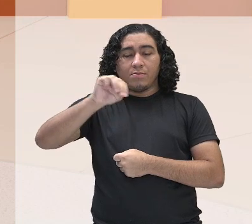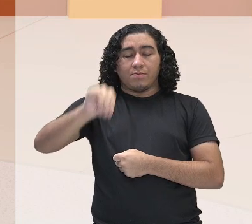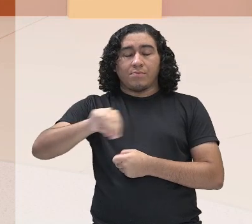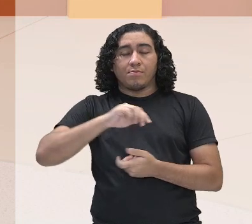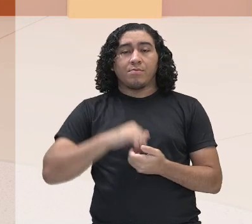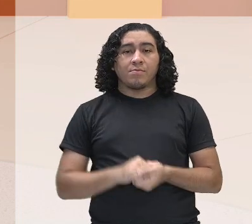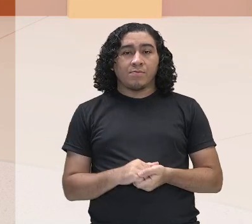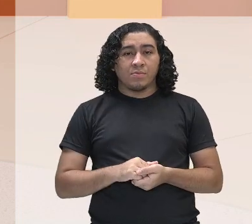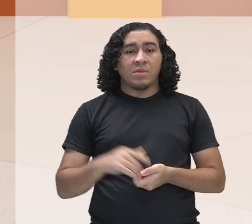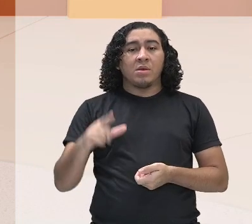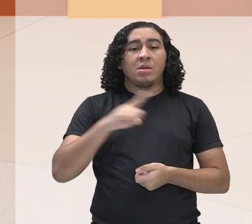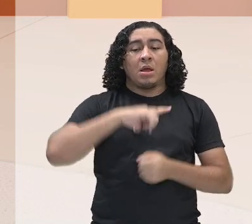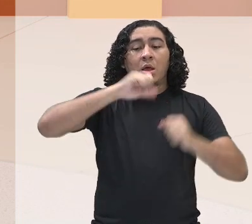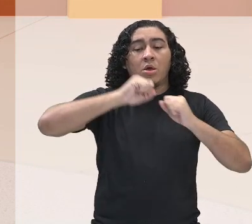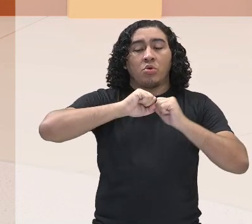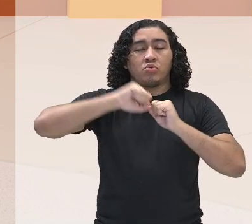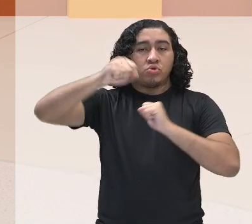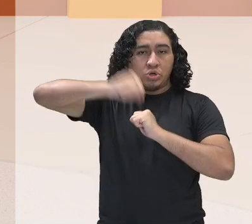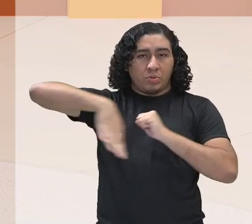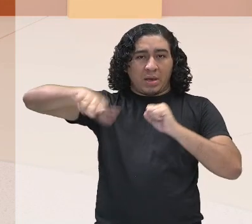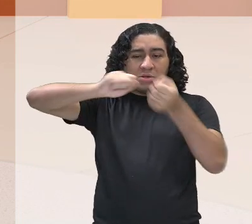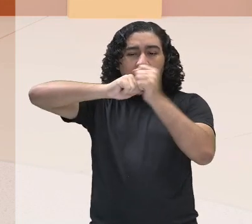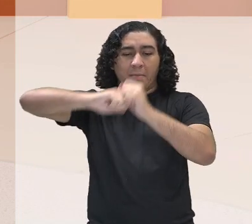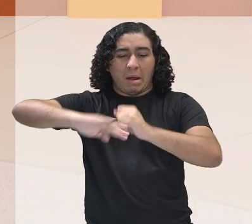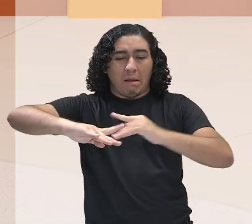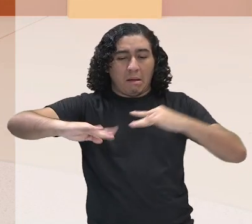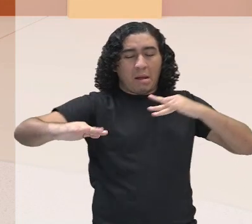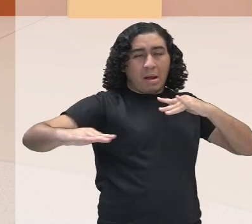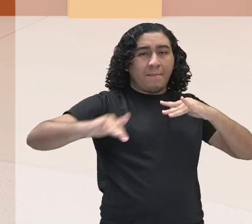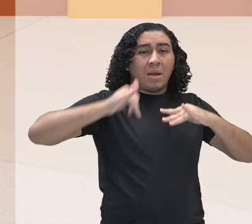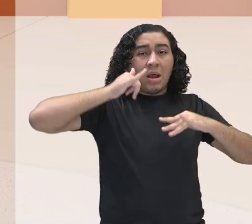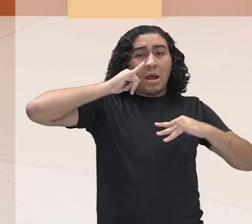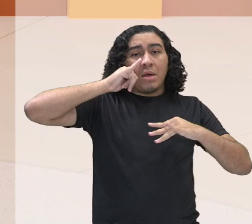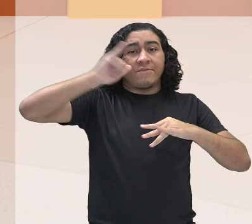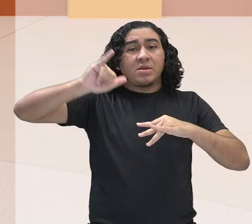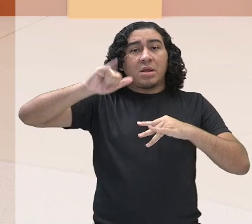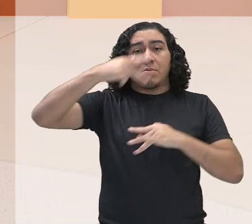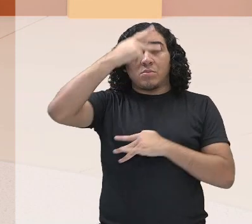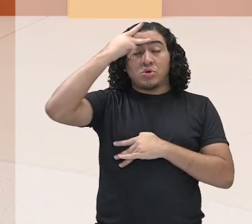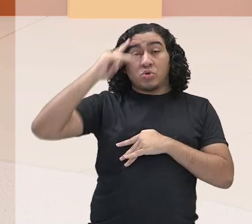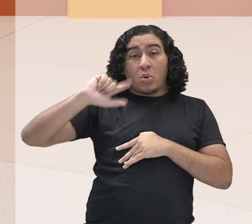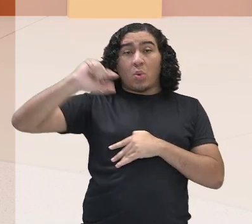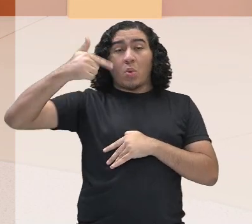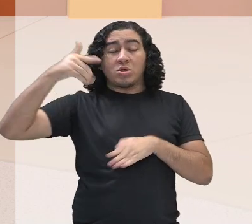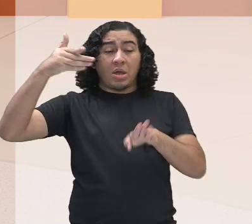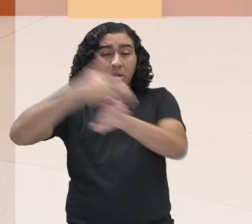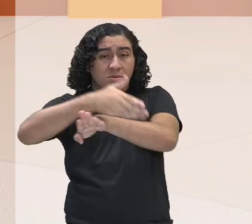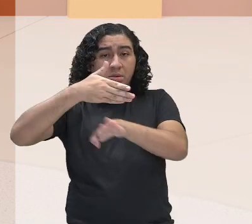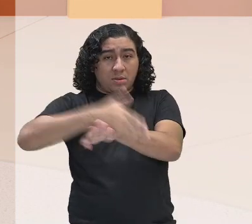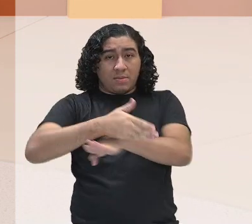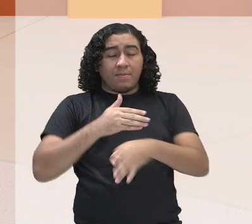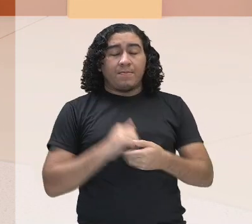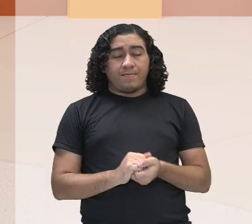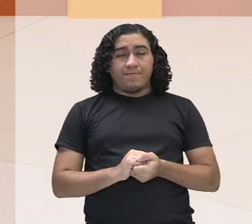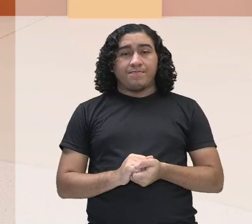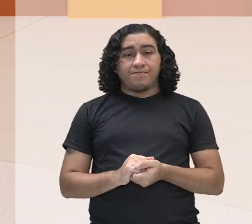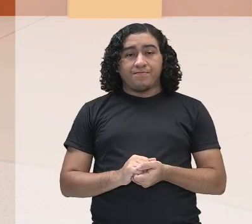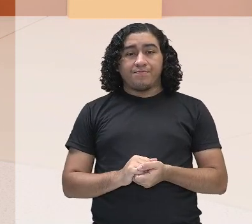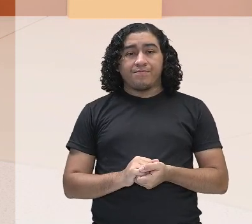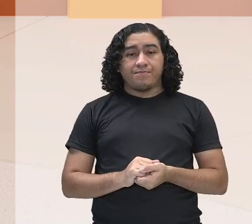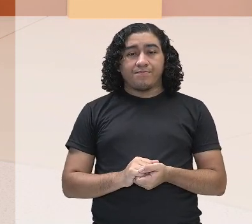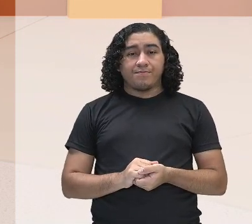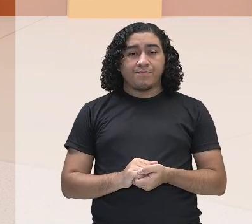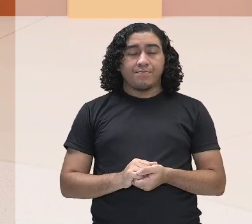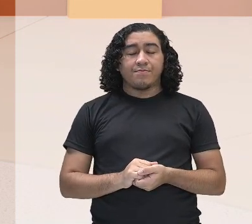ali para a chegada de invasores, que está de frente ao rio Amazonas, e aí a gente vai observar nessa